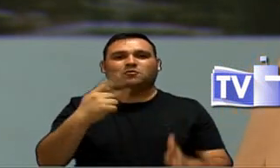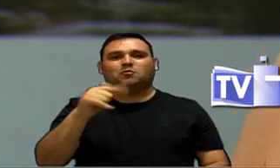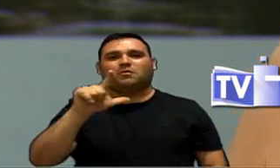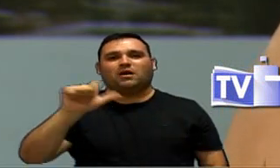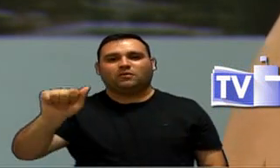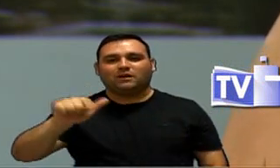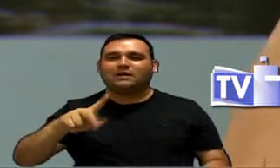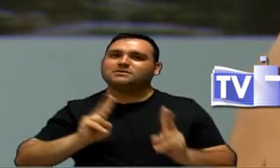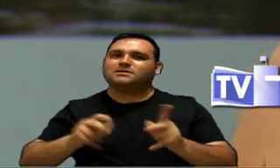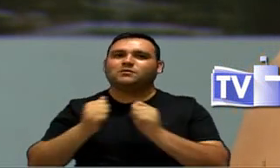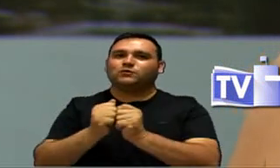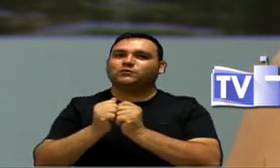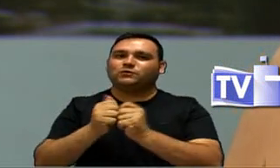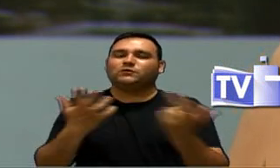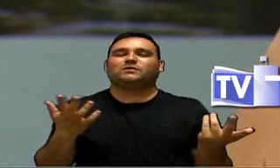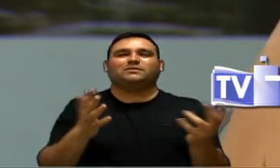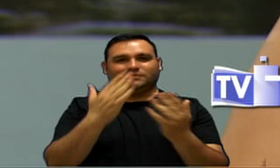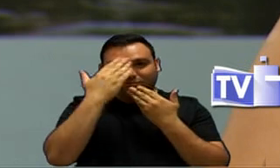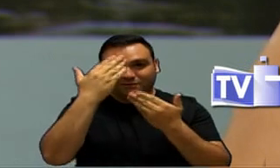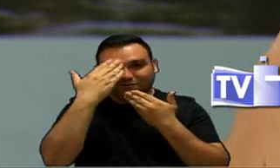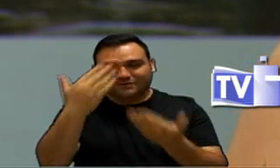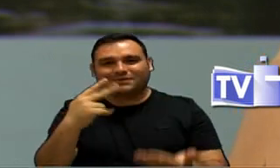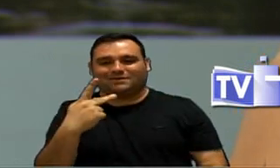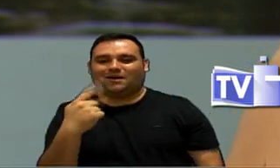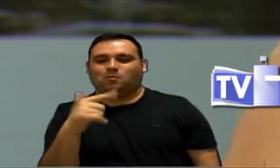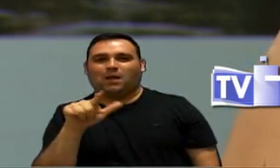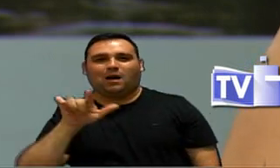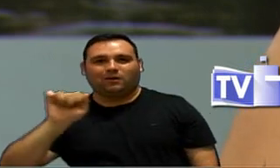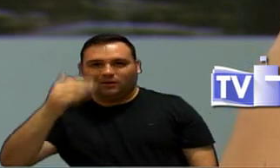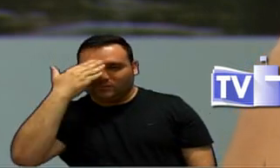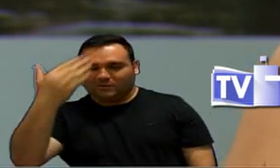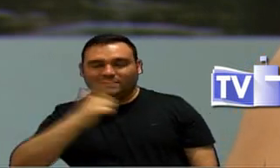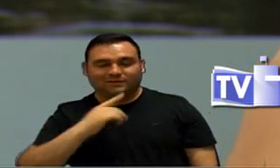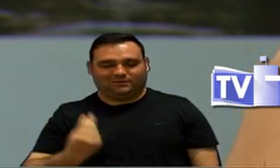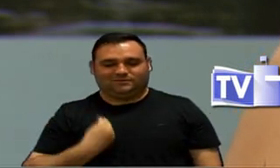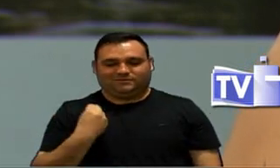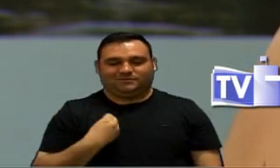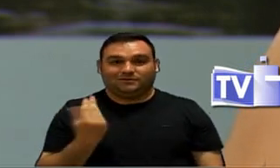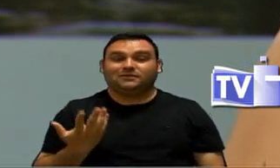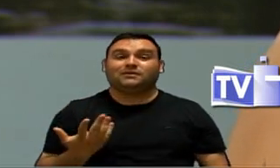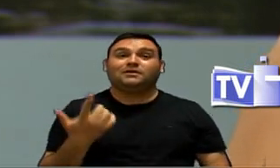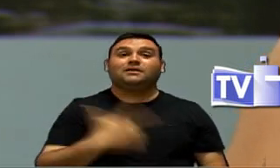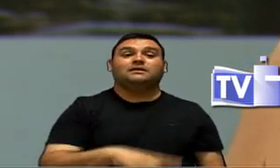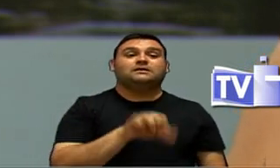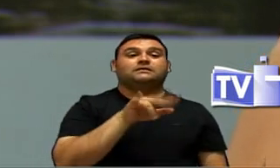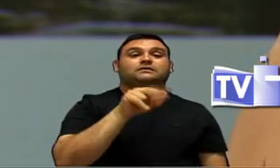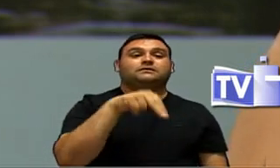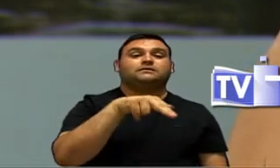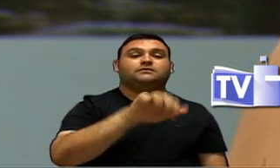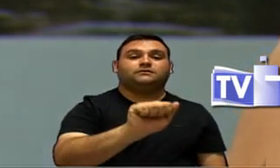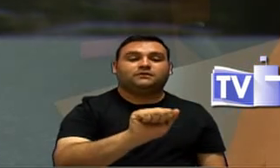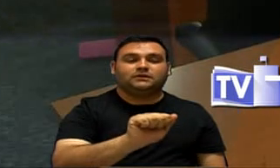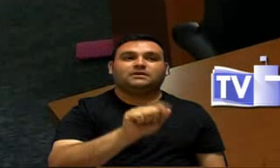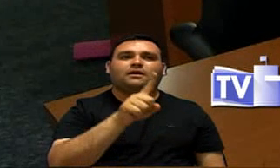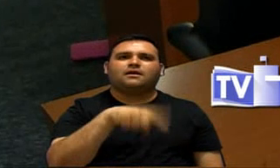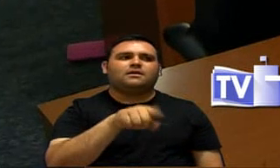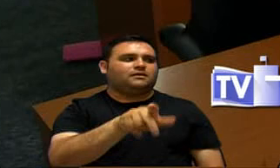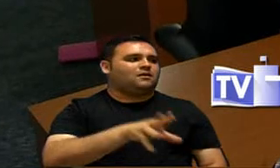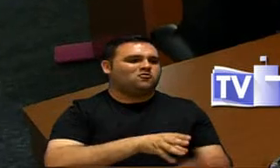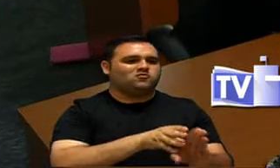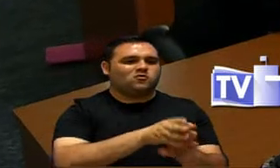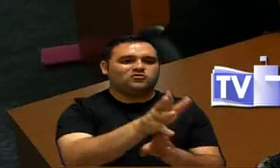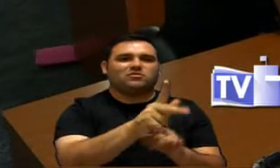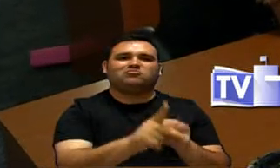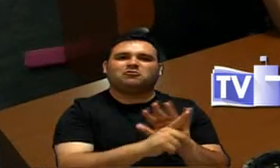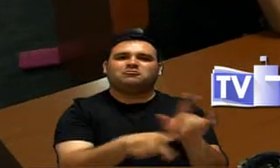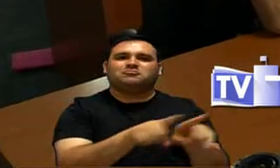está sempre conosco, obrigado, viu, Paula, assim, muito importante a sua presença, a Silvana, que é uma conselheira,